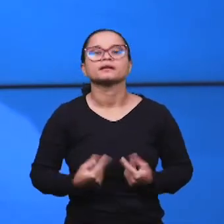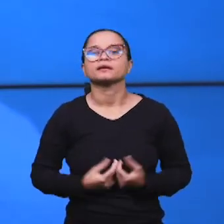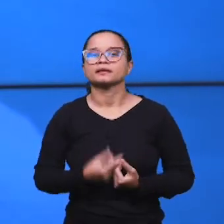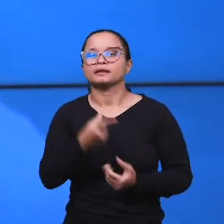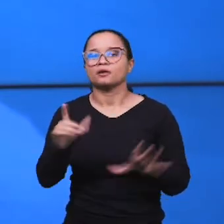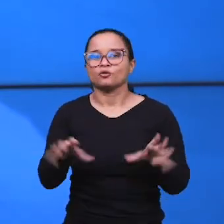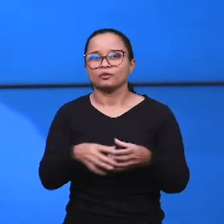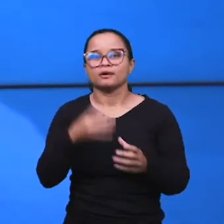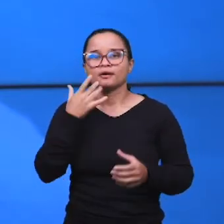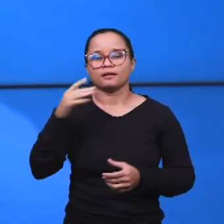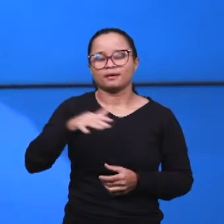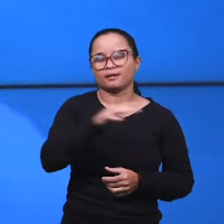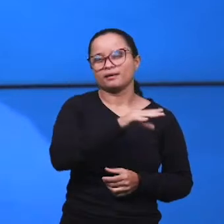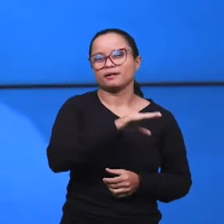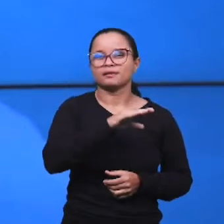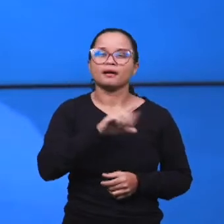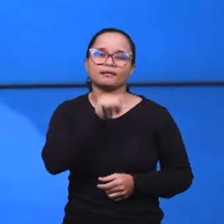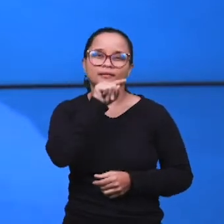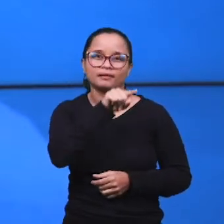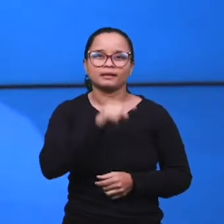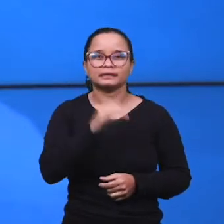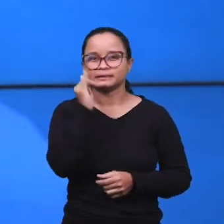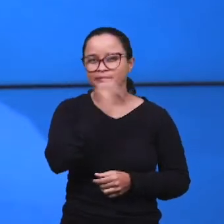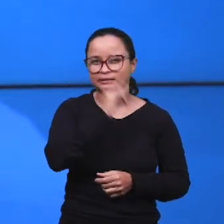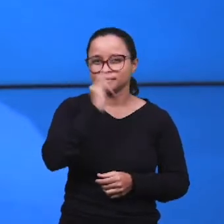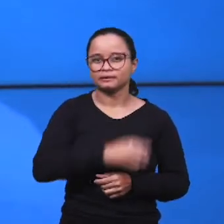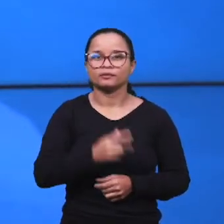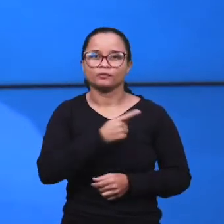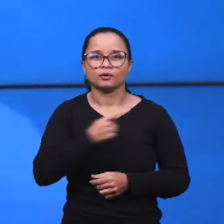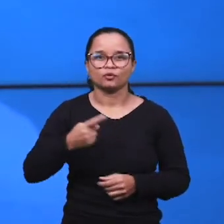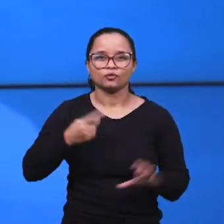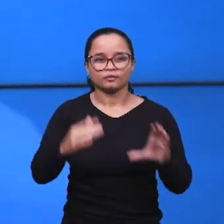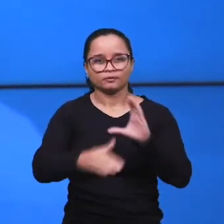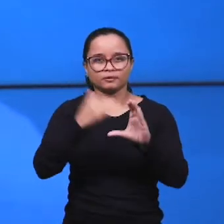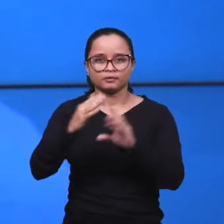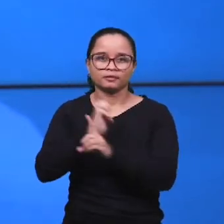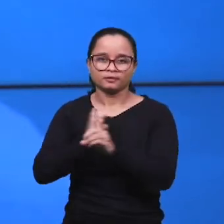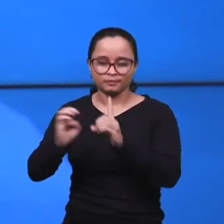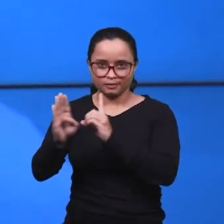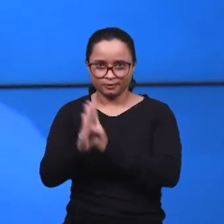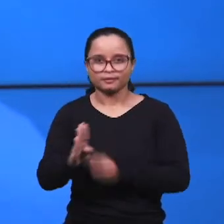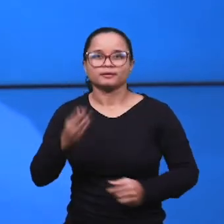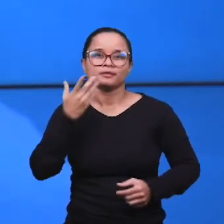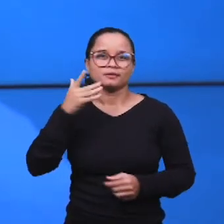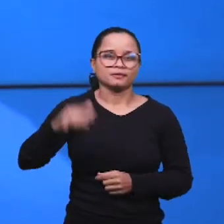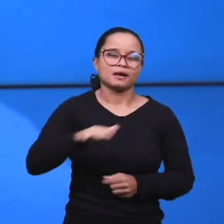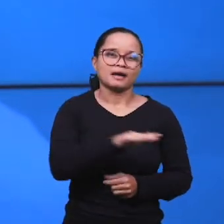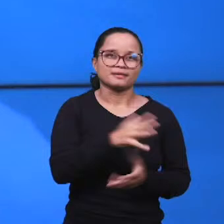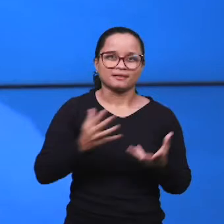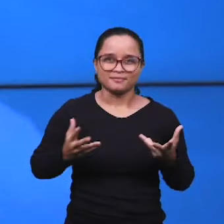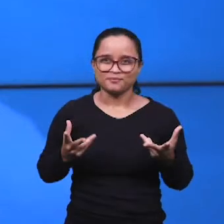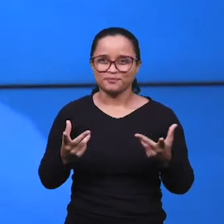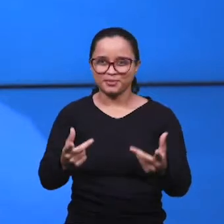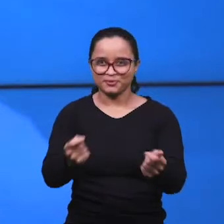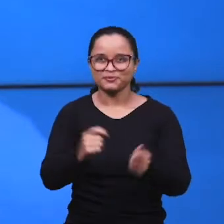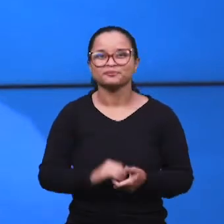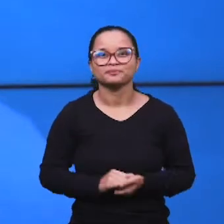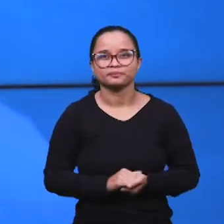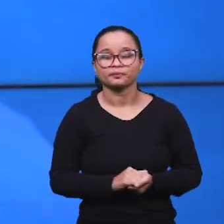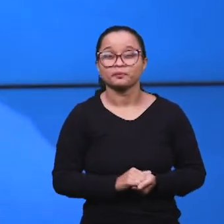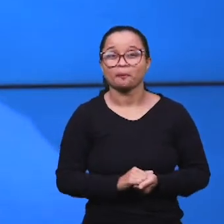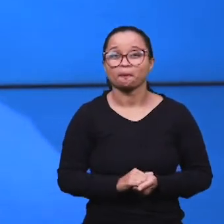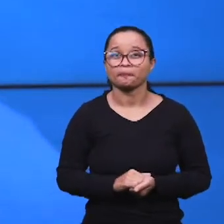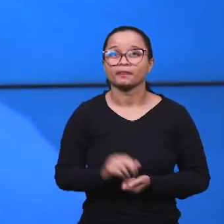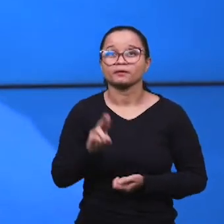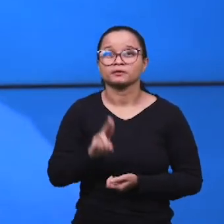Fernando Catani, tem sempre cooperado com a Escola Bíblica, enviando as respostas deles, né? É maravilhoso aqui a expressão